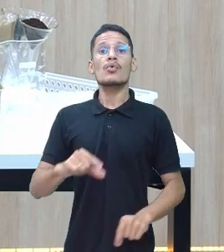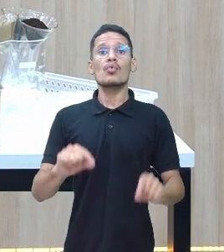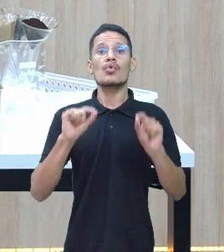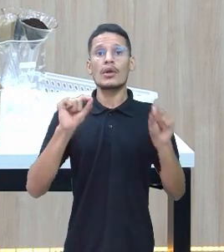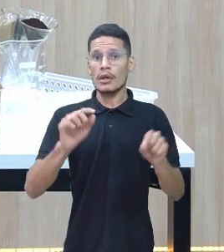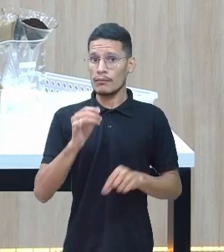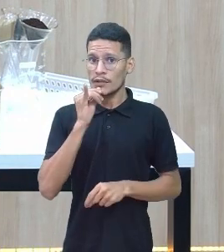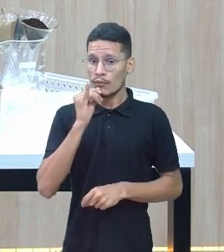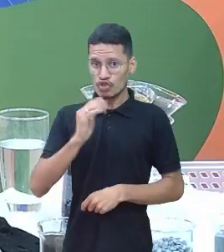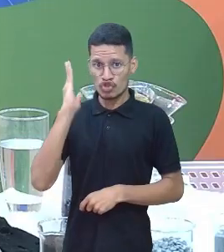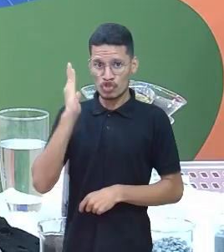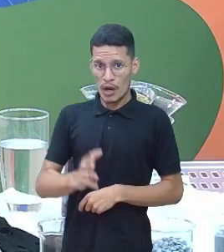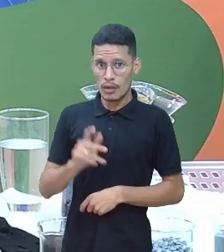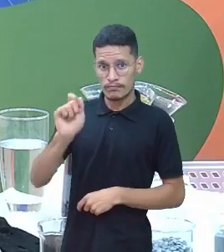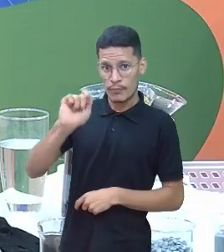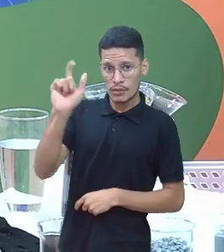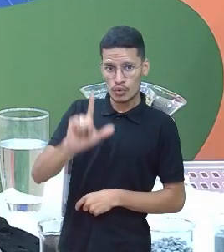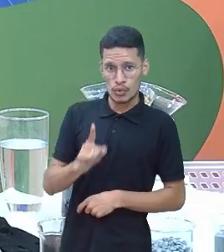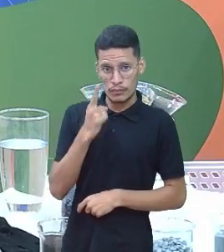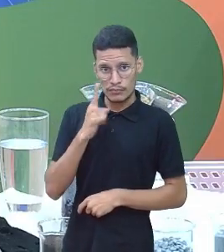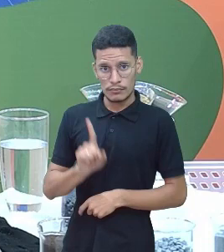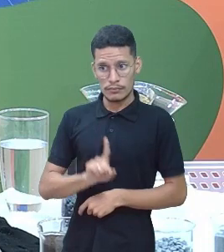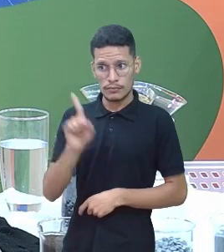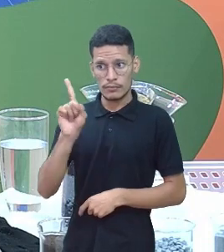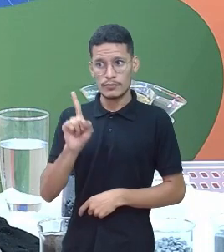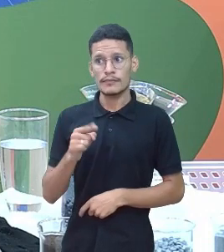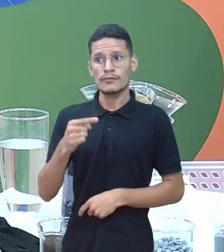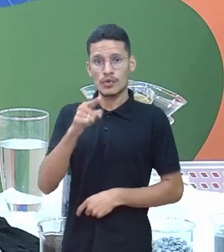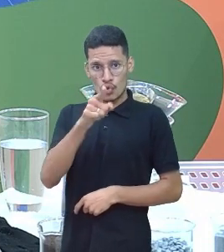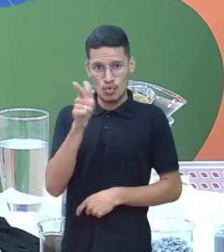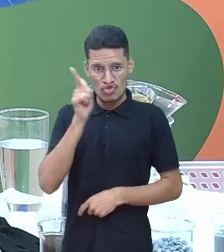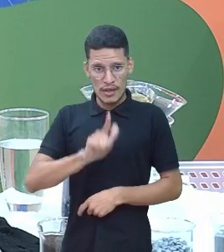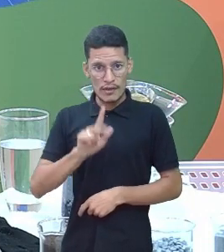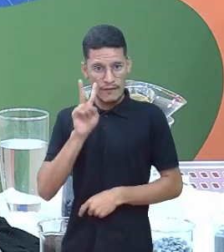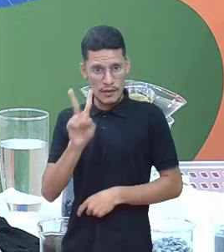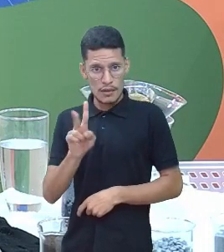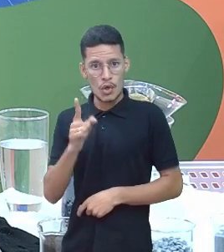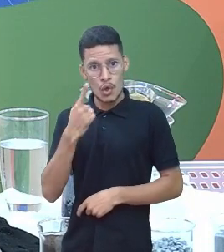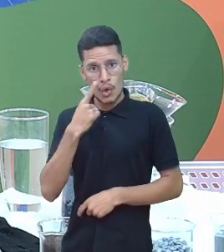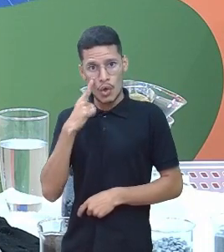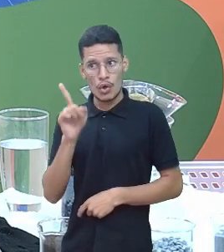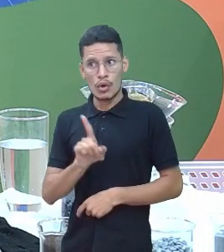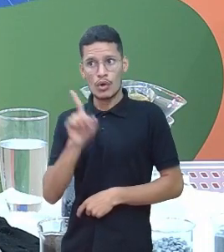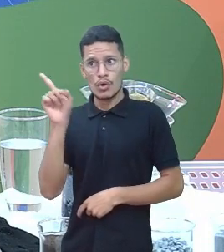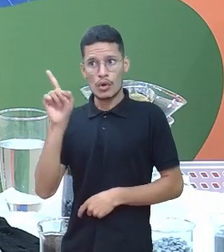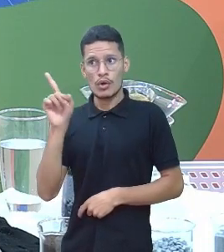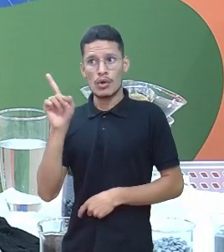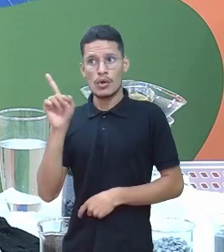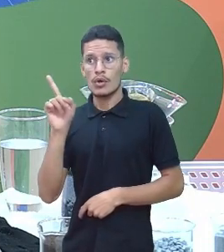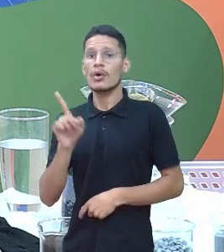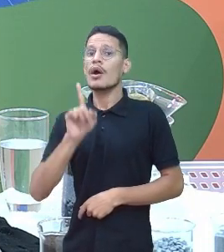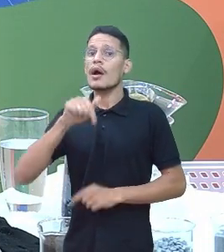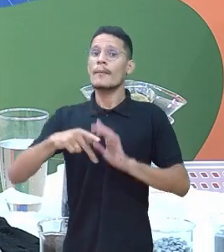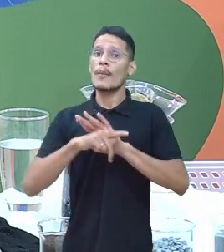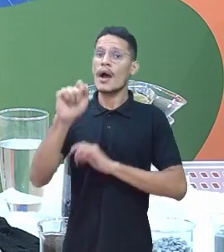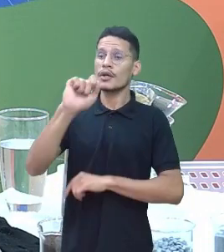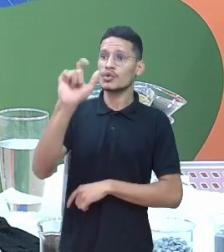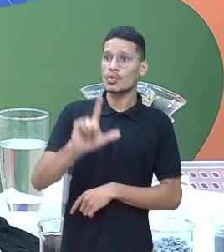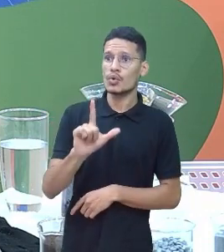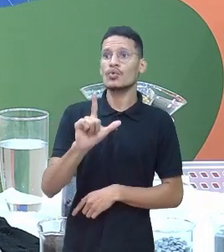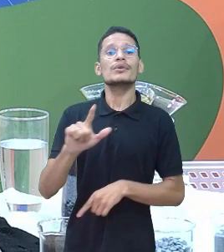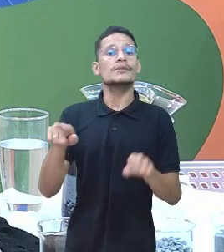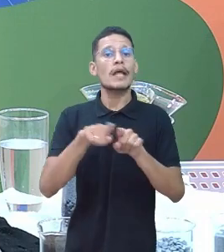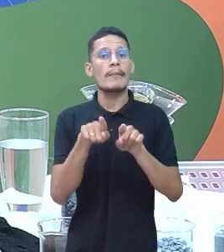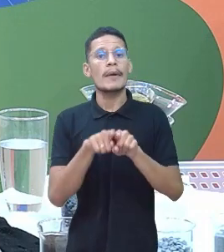para um tom azul. Deixa eu ver se vocês conseguem pegar aí bem. A questão do azul. E essa